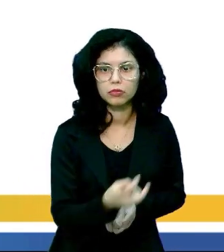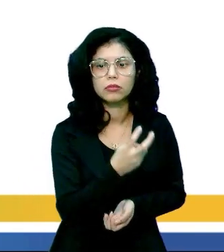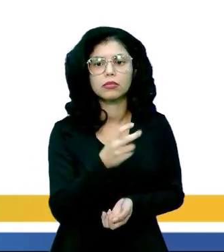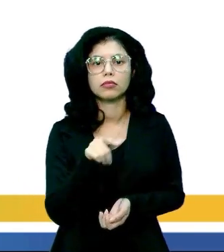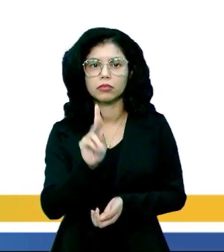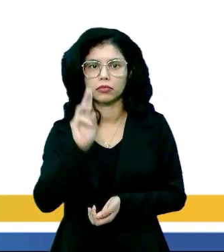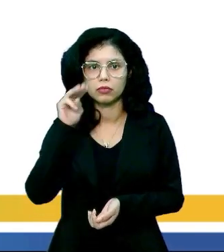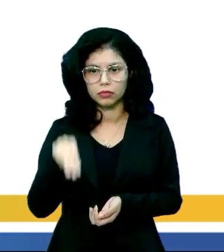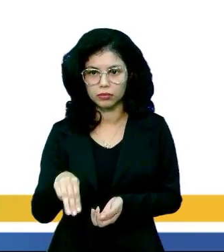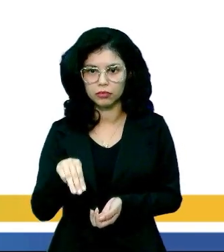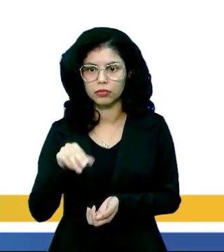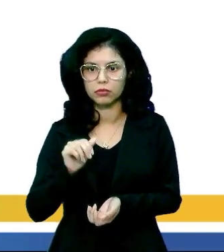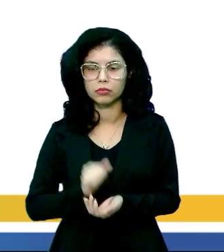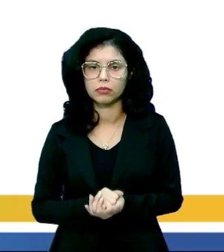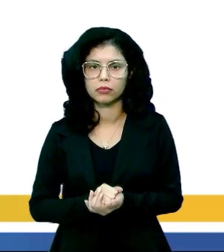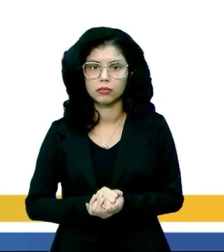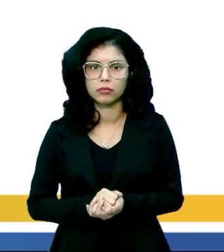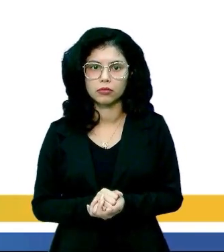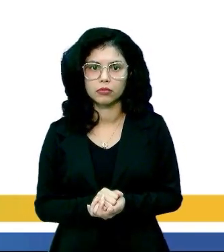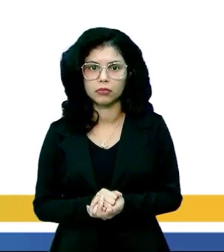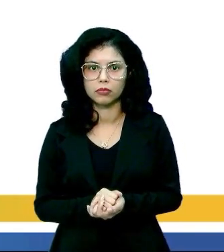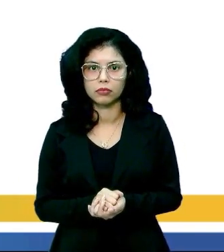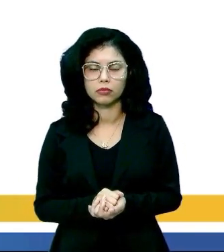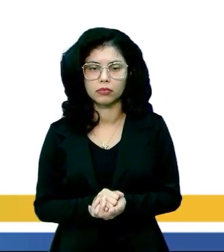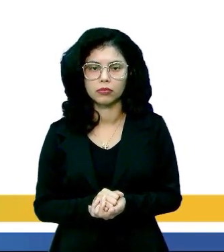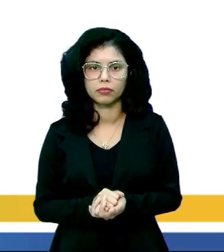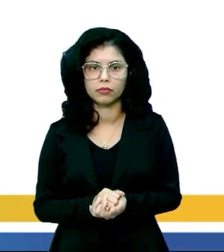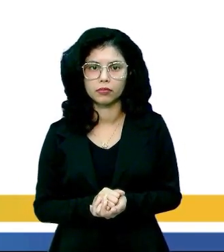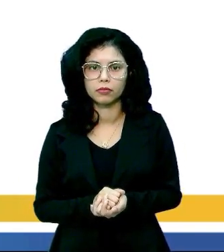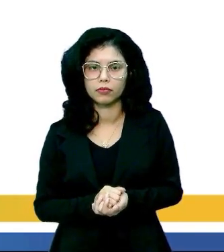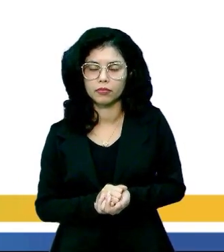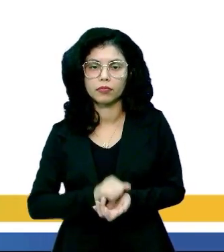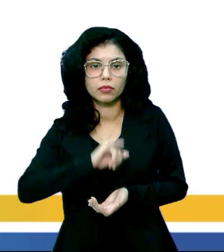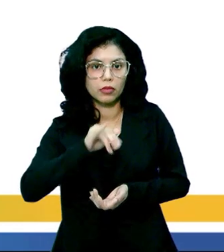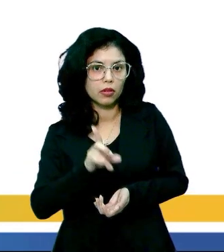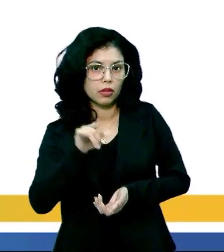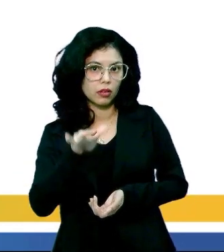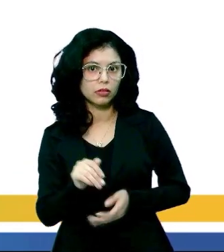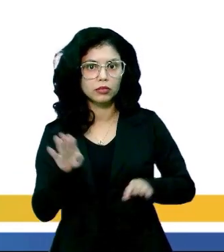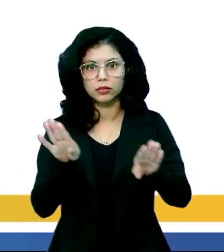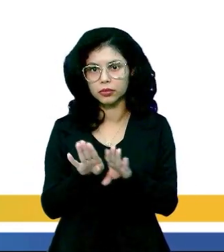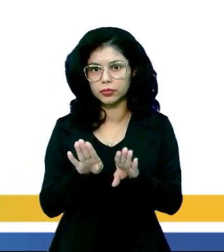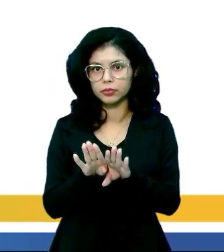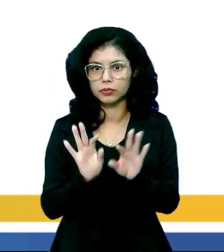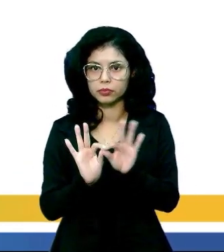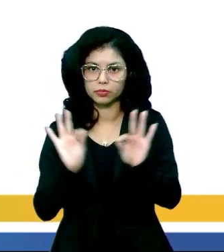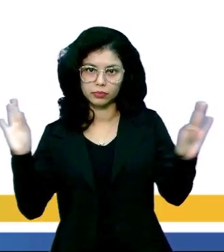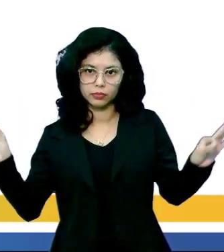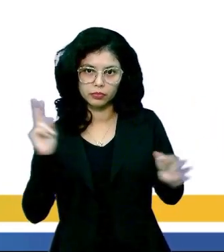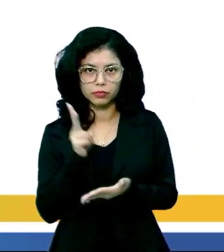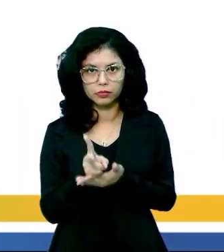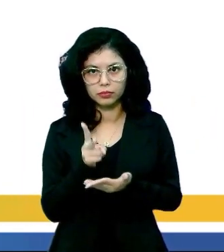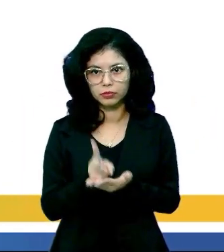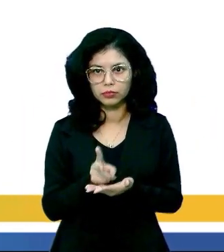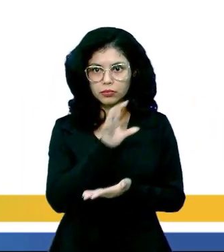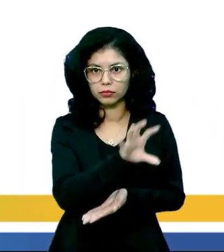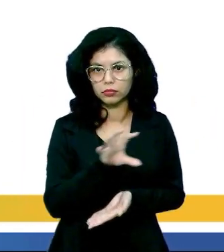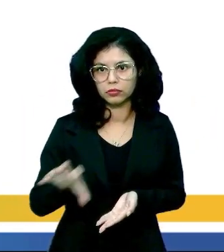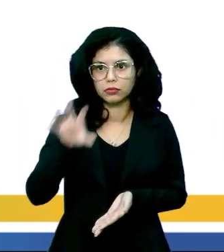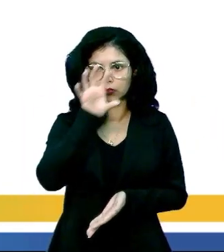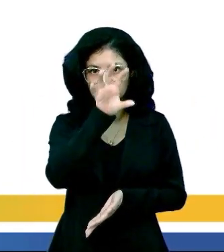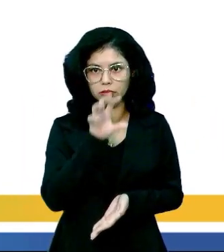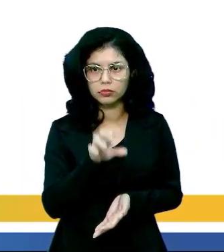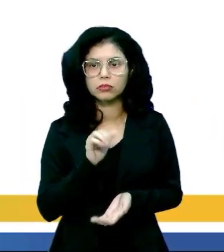cidades é de 5.000 quilômetros. Jaqueline também mediu no mesmo mapa